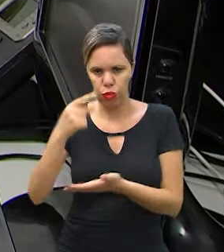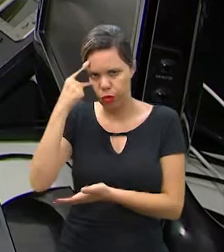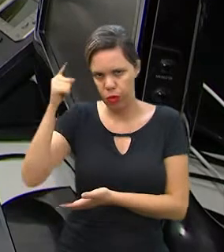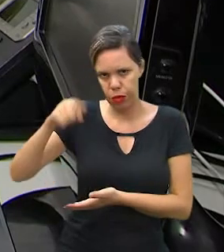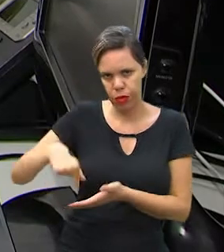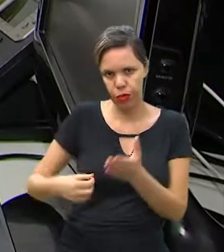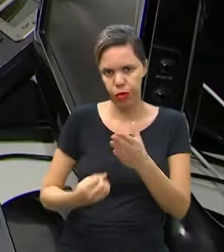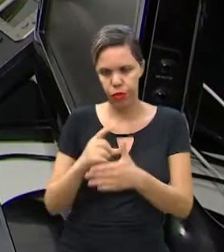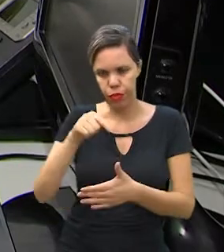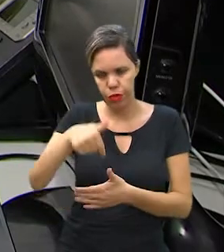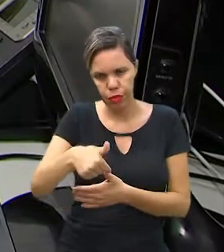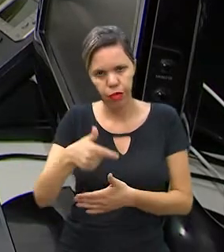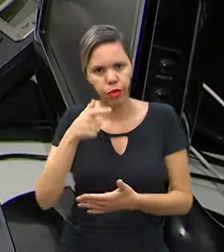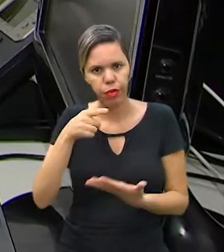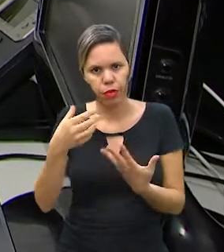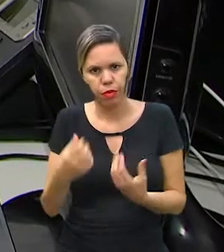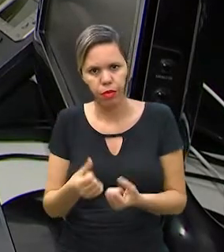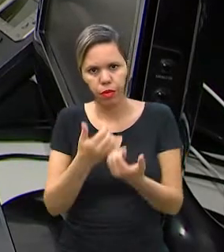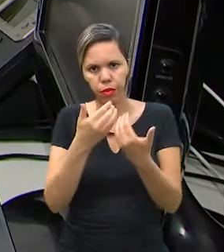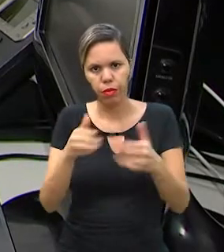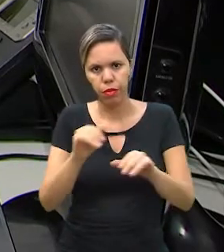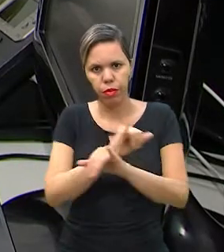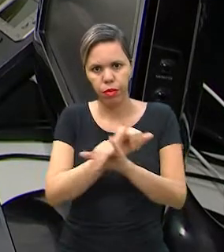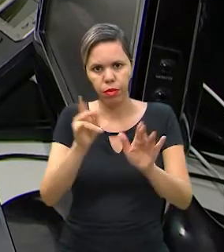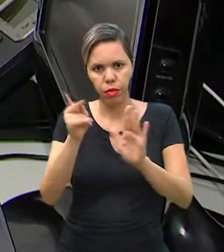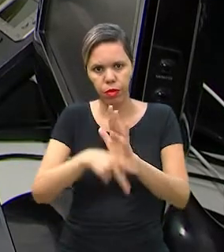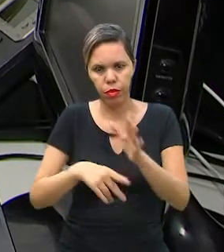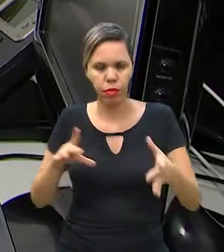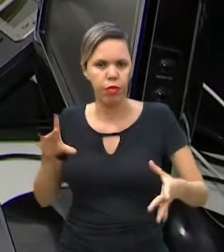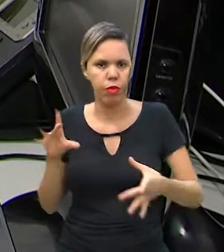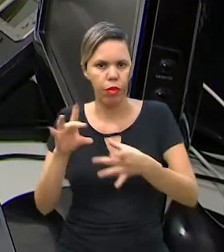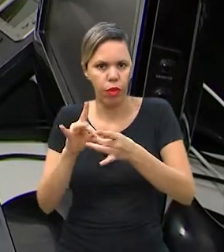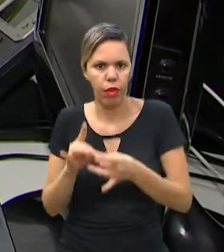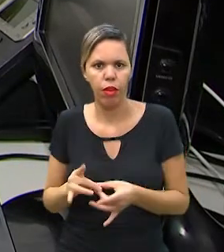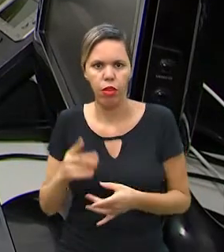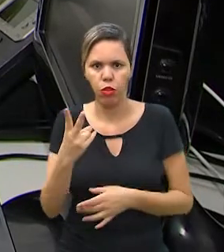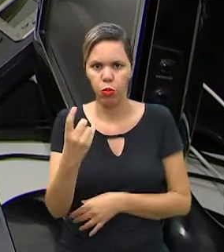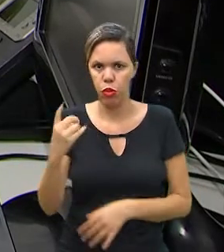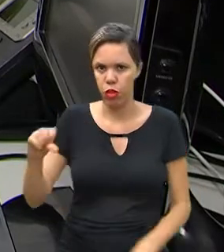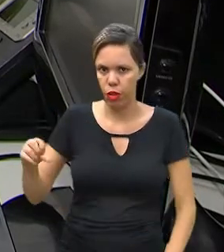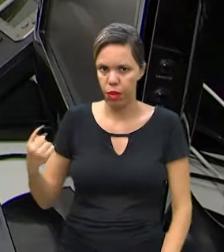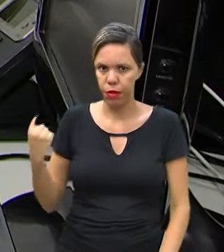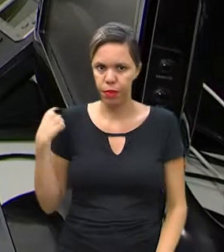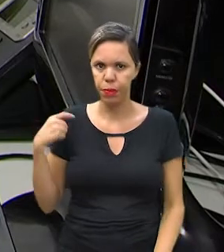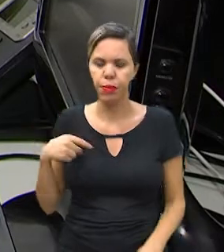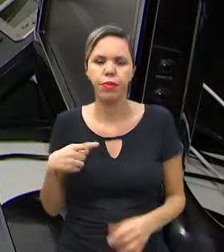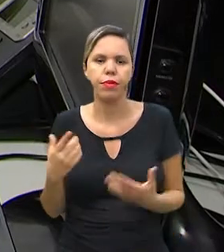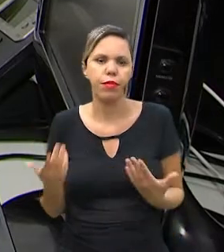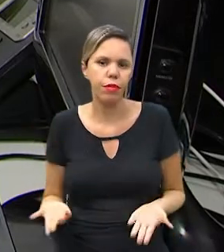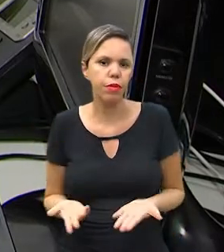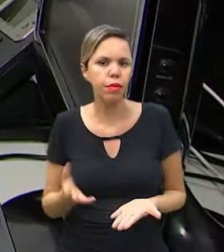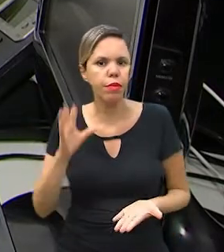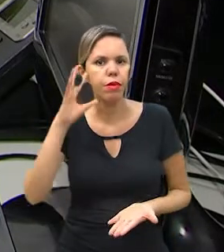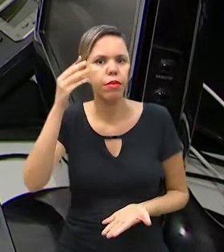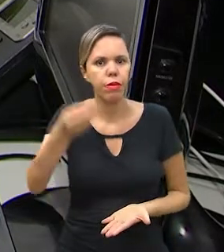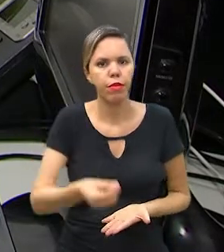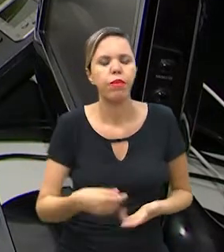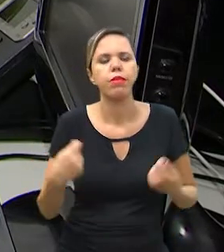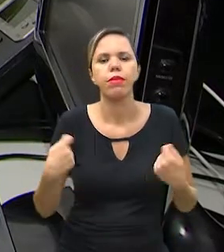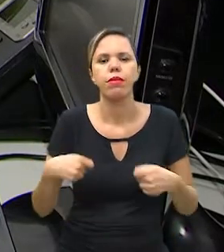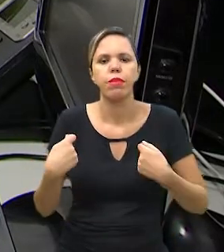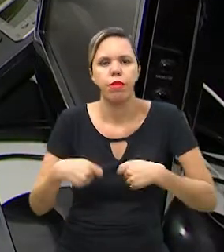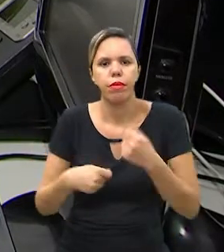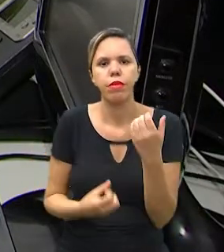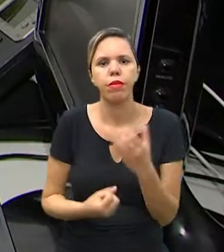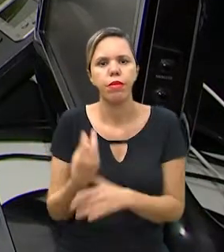A ideia é aqui após a artesp anunciar e um plano de ligação em 2019 deu então a entender